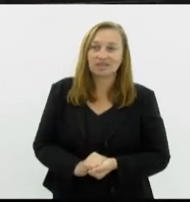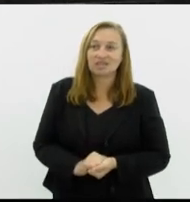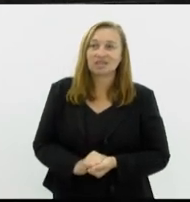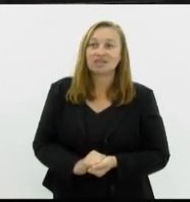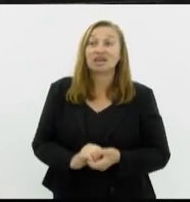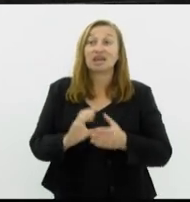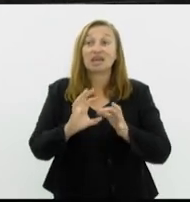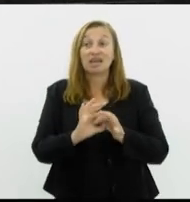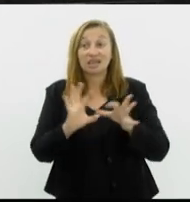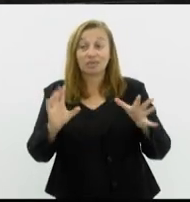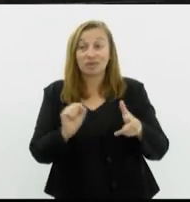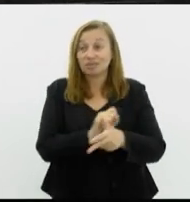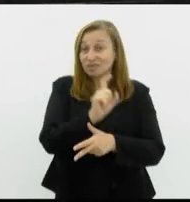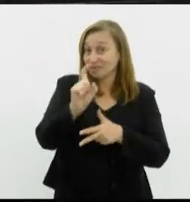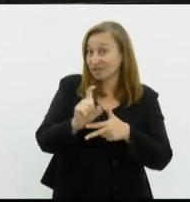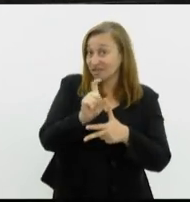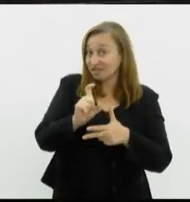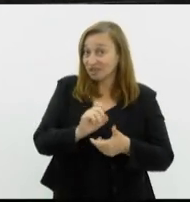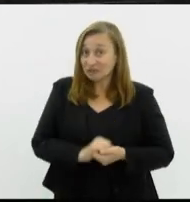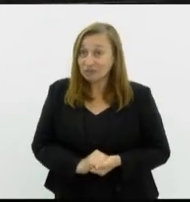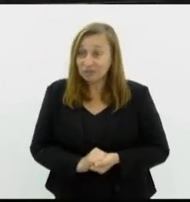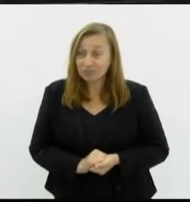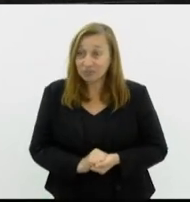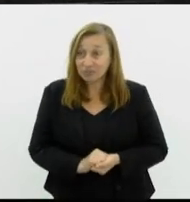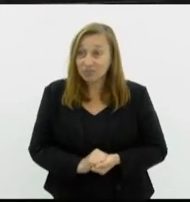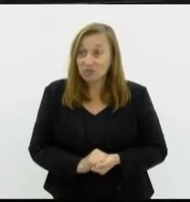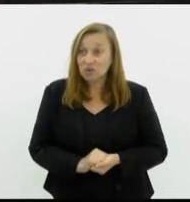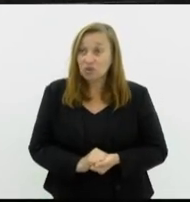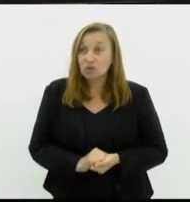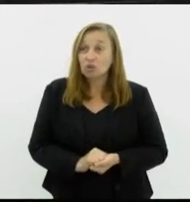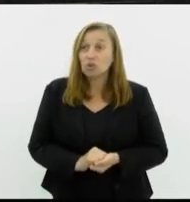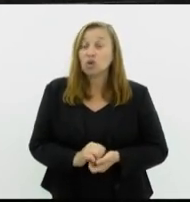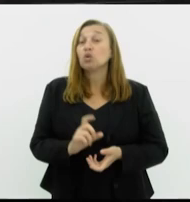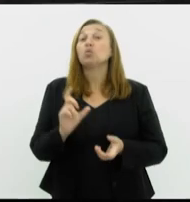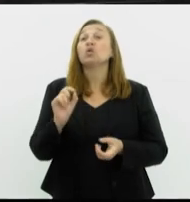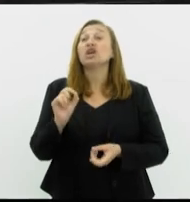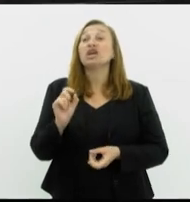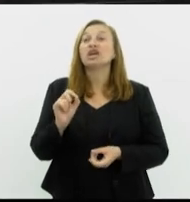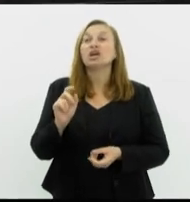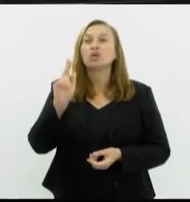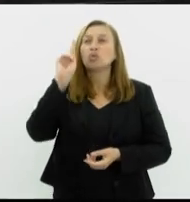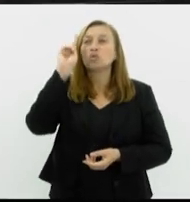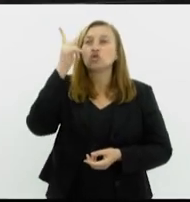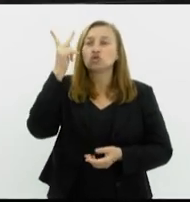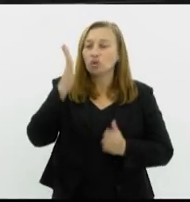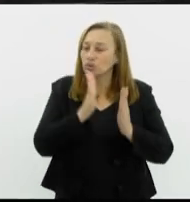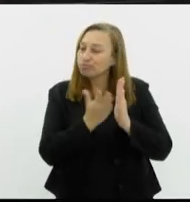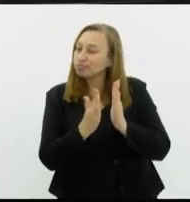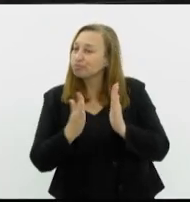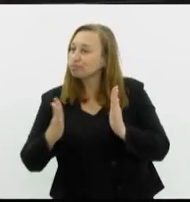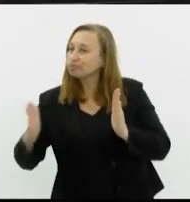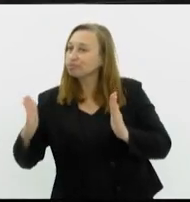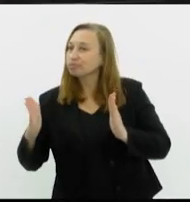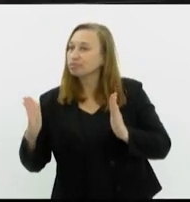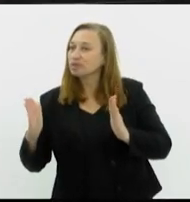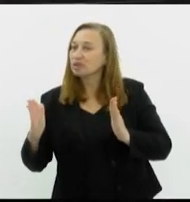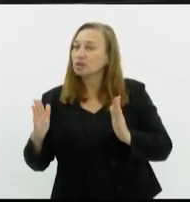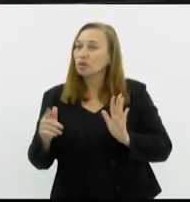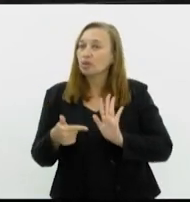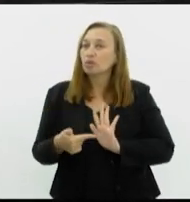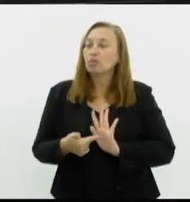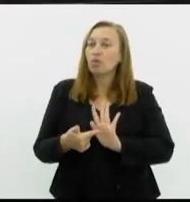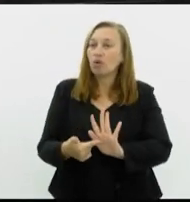independente do poder executivo. E o que o histórico relata nos mais